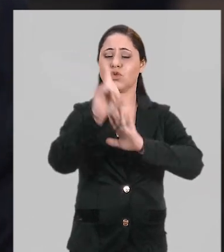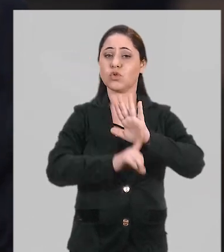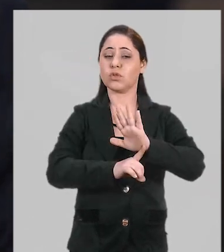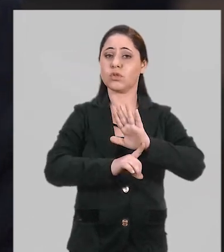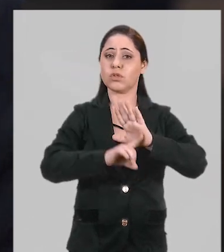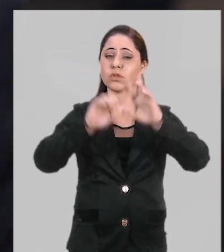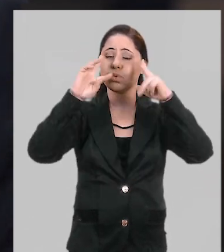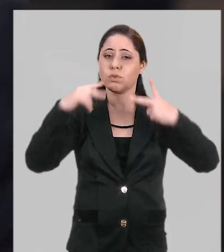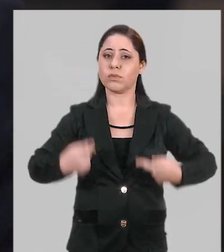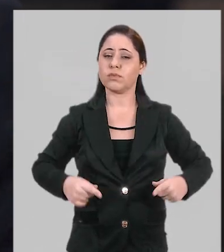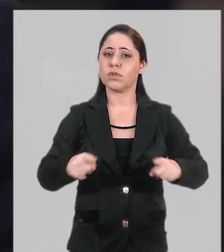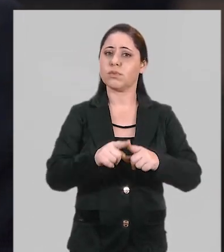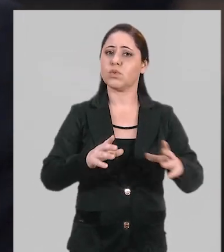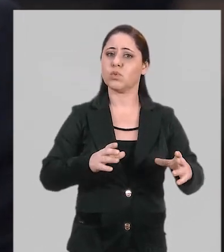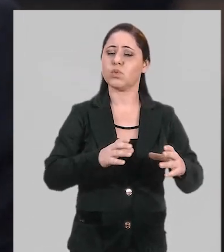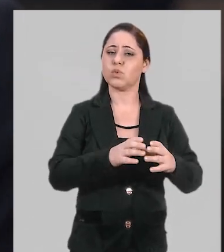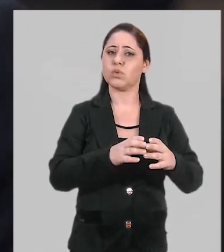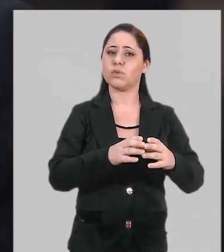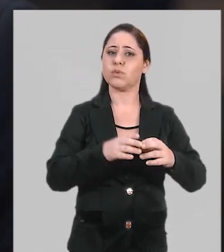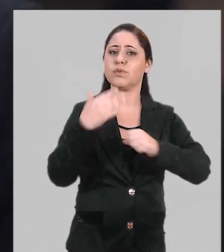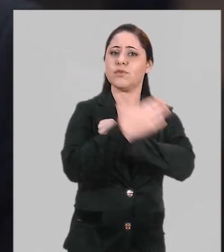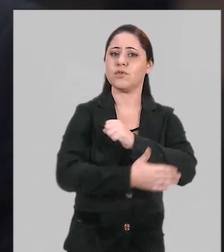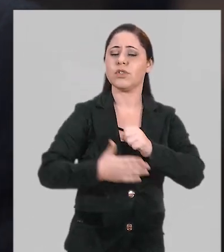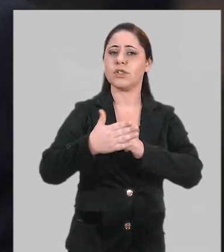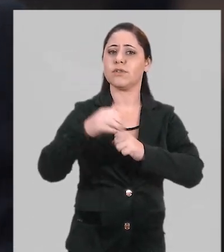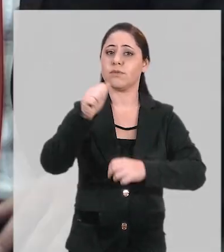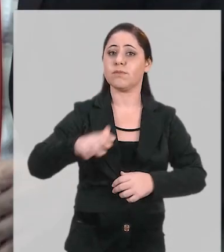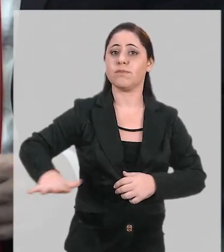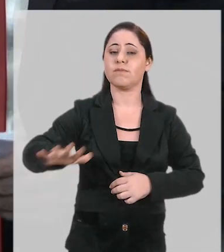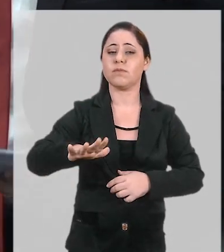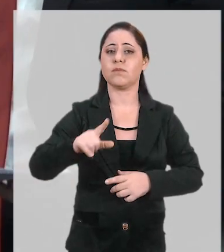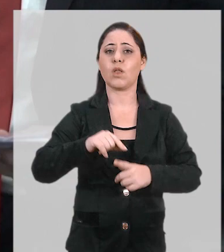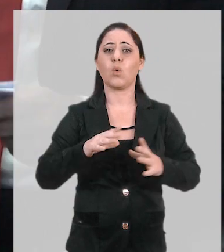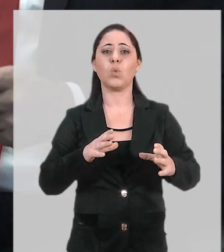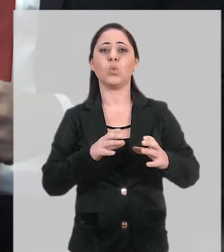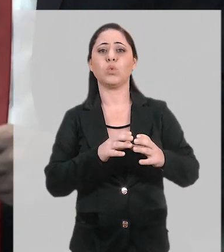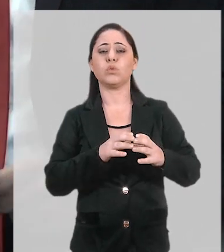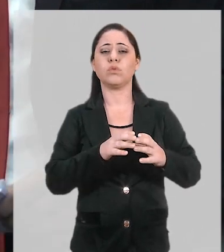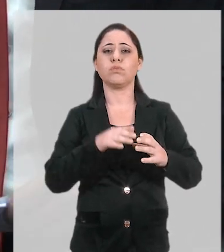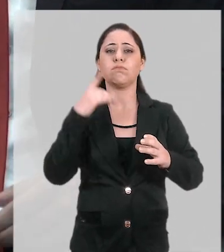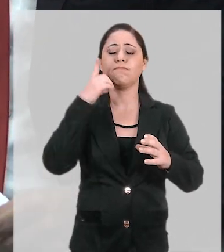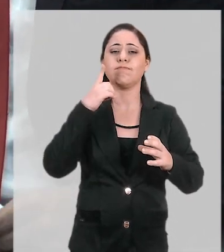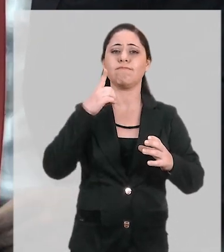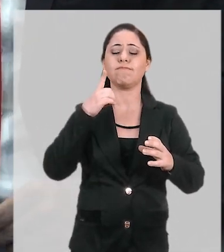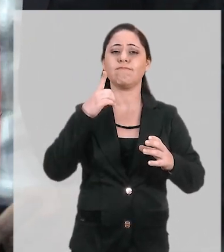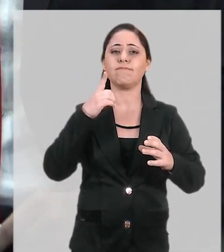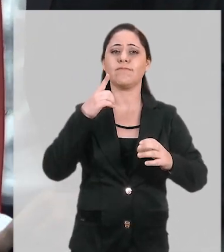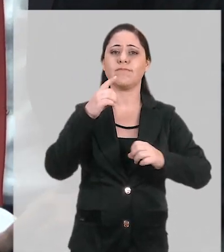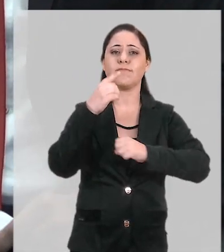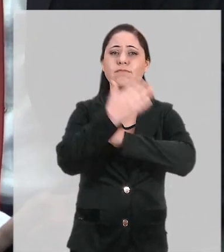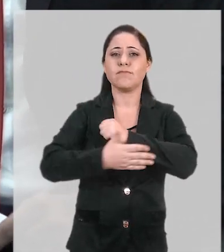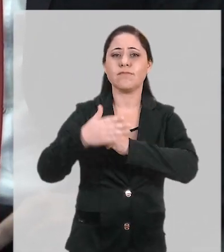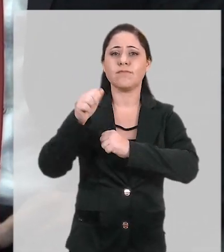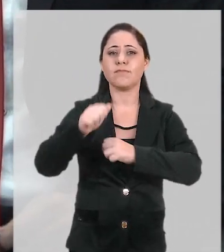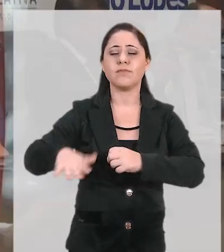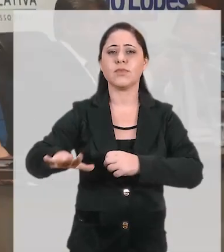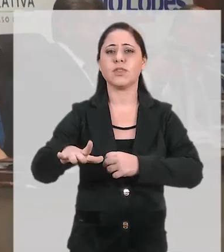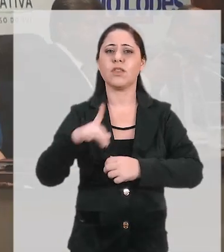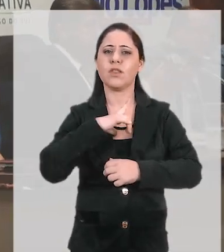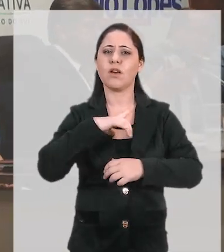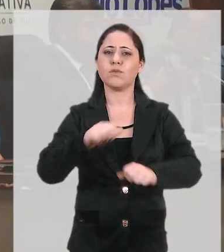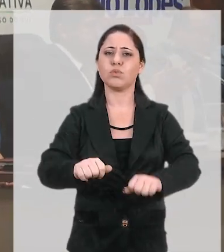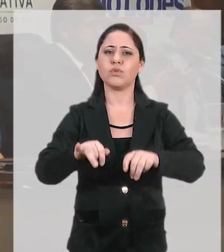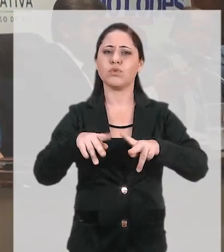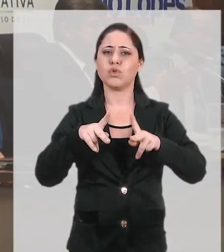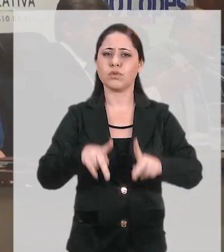Humanos e também da Frente Parlamentar em Defesa da Assistência Social. Deputado, é sobre essa frente que eu quero perguntar a respeito de uma audiência pública que